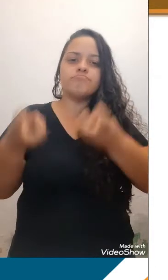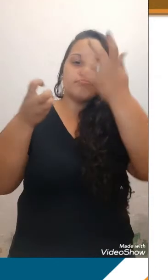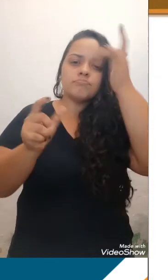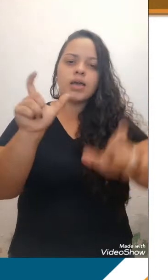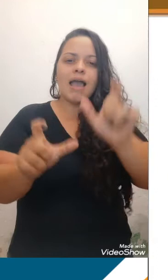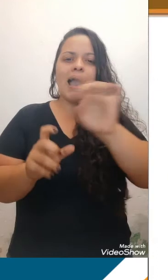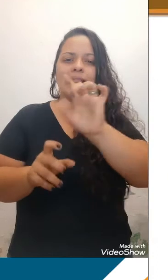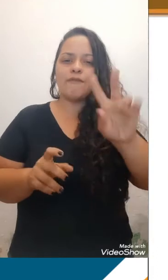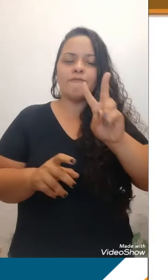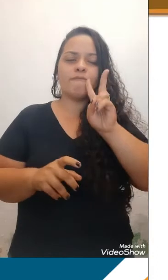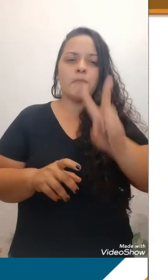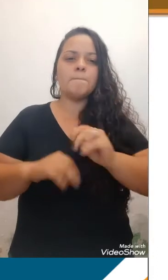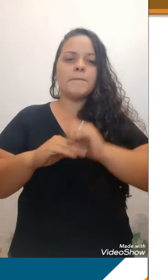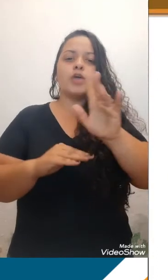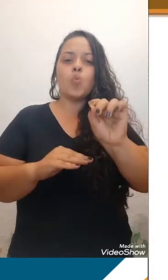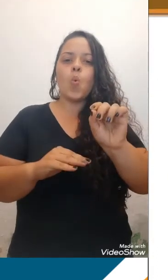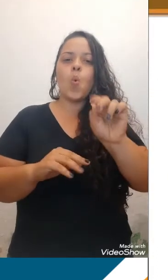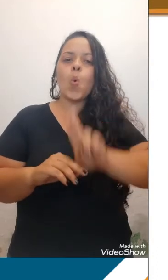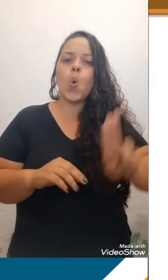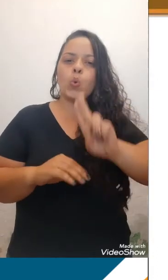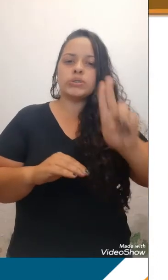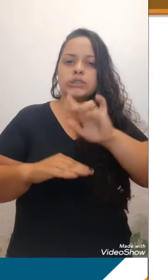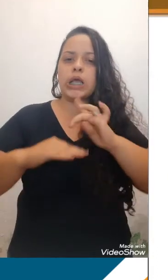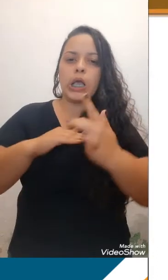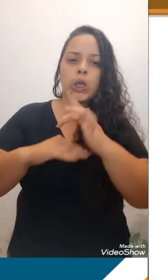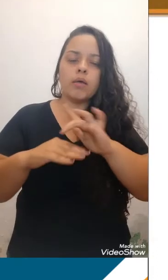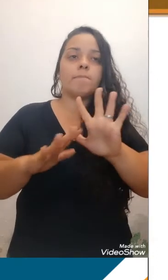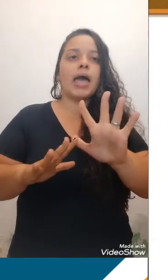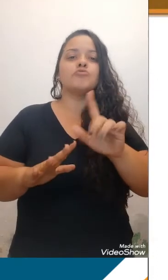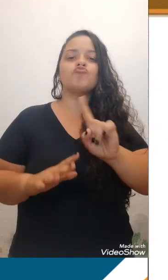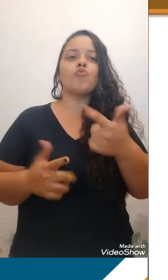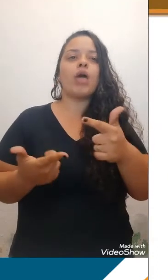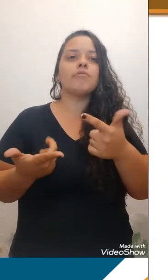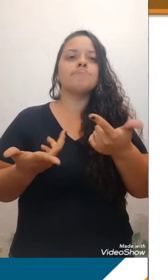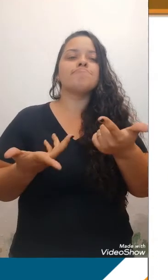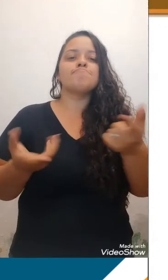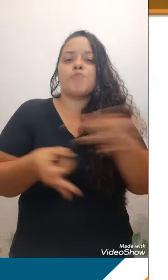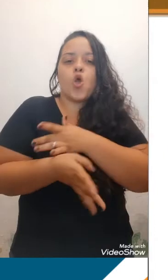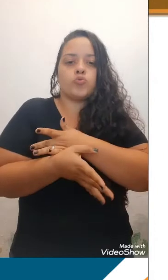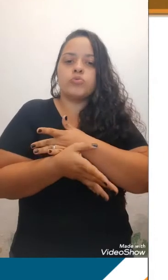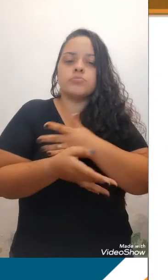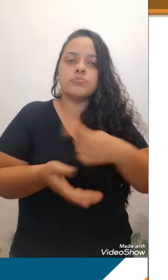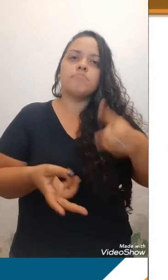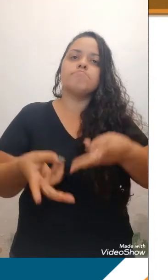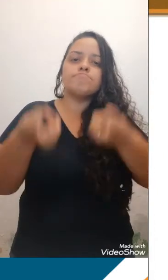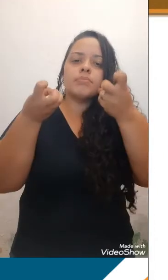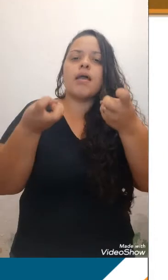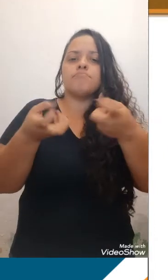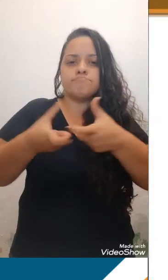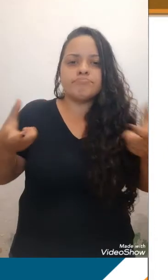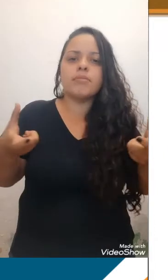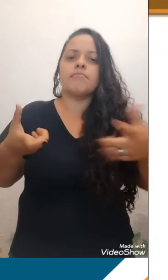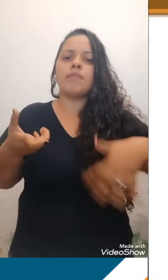uma população cada vez mais rodeada de tecnologia, porém despreparada para lidar com ela. Percebe-se em grande parte